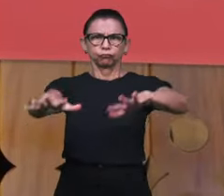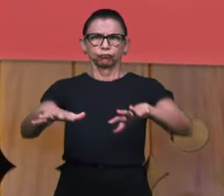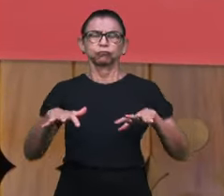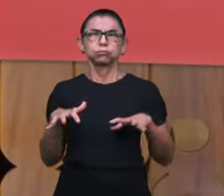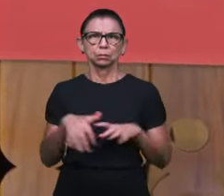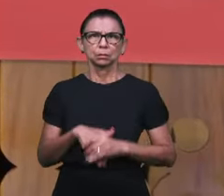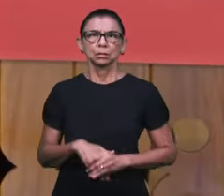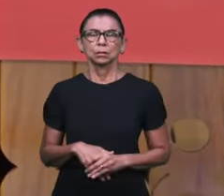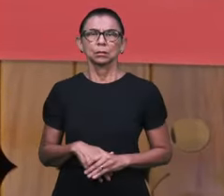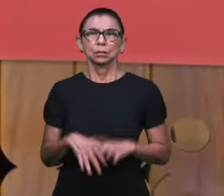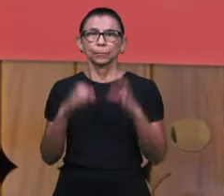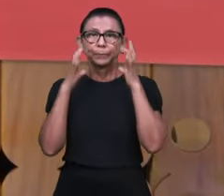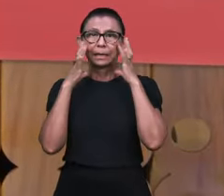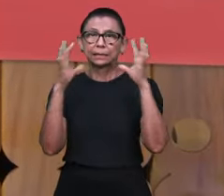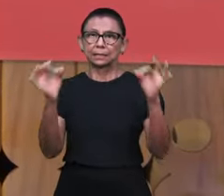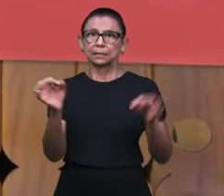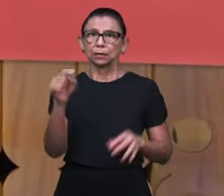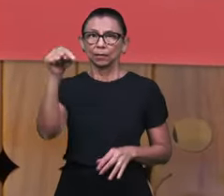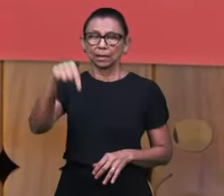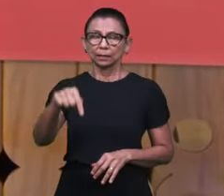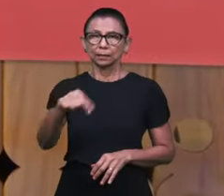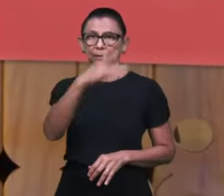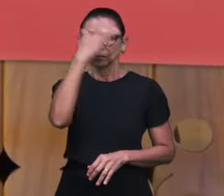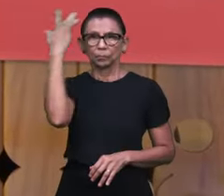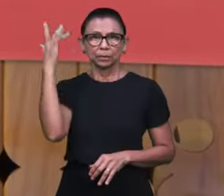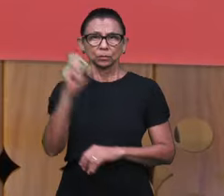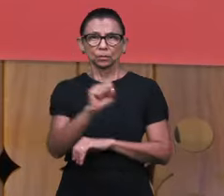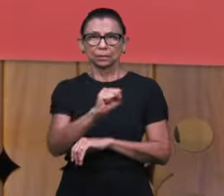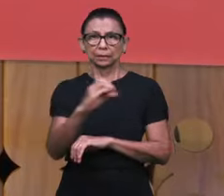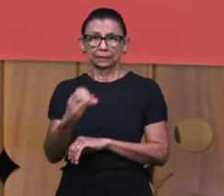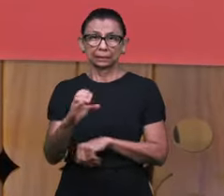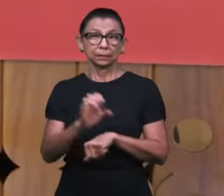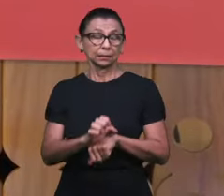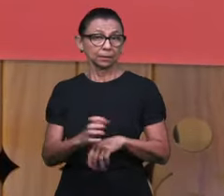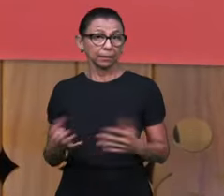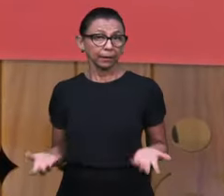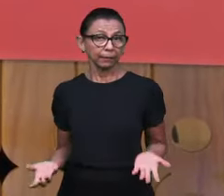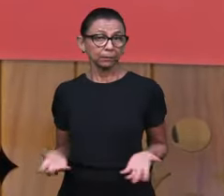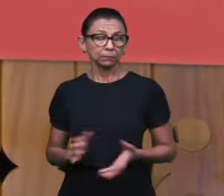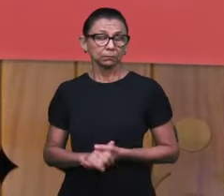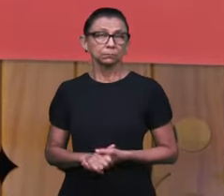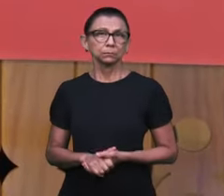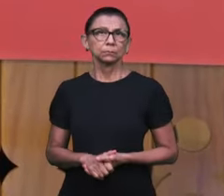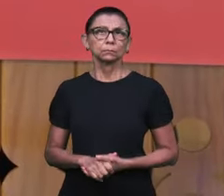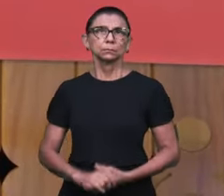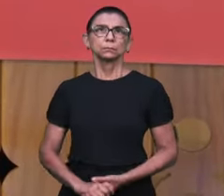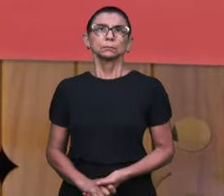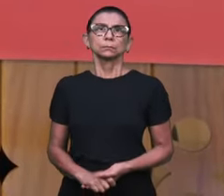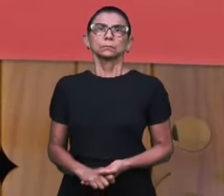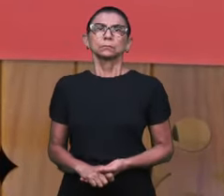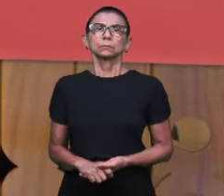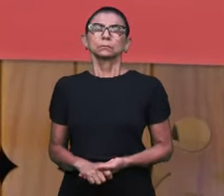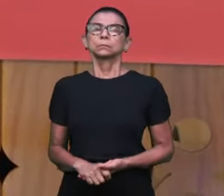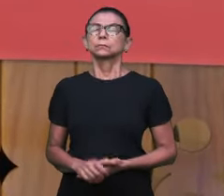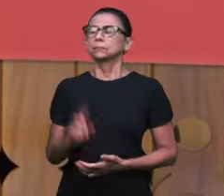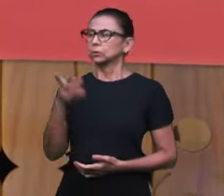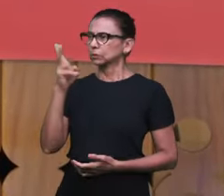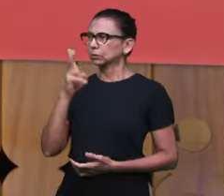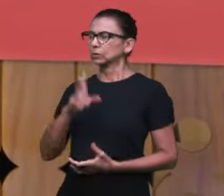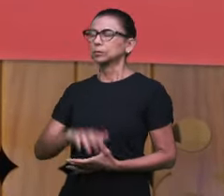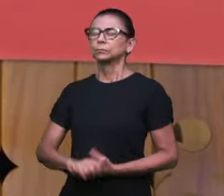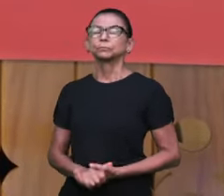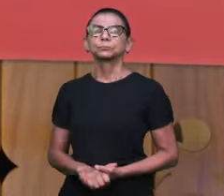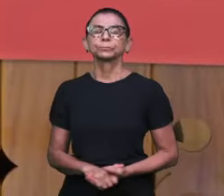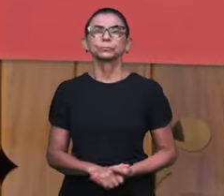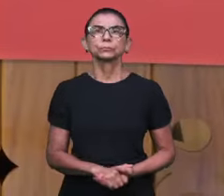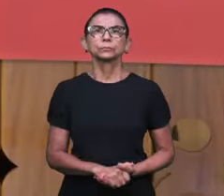bom? Tem alguém de Santa Catarina aqui? Leva o recado, que eles não estão ouvindo. Vai, continua, Deus. Amém. Vamos então